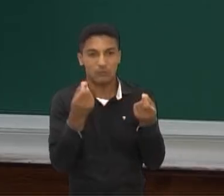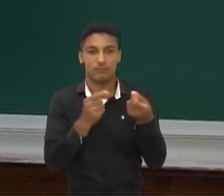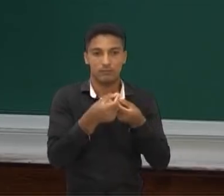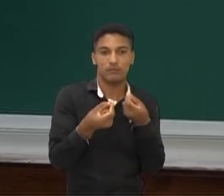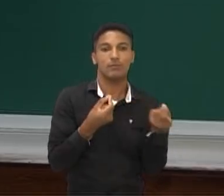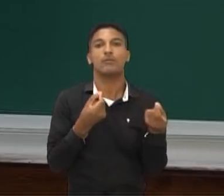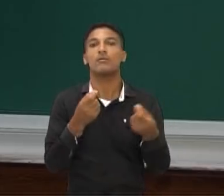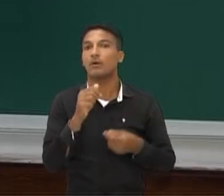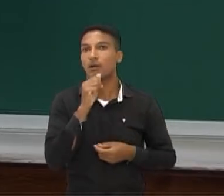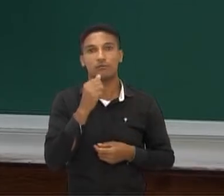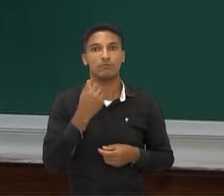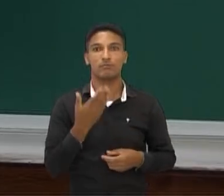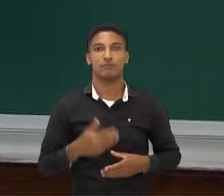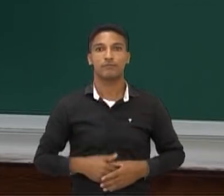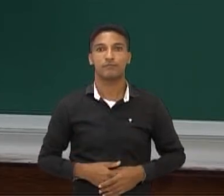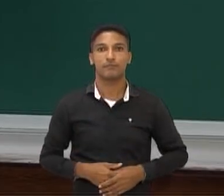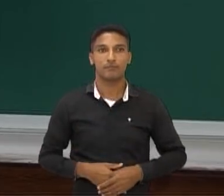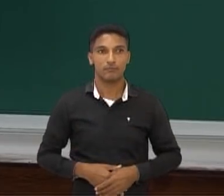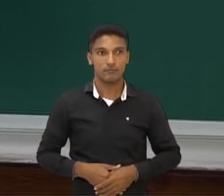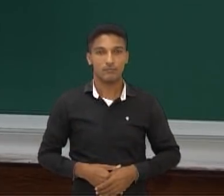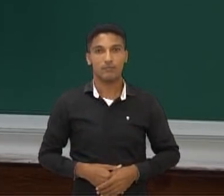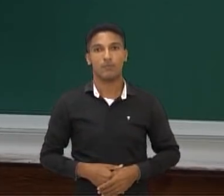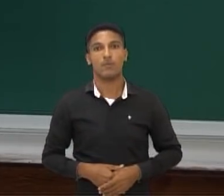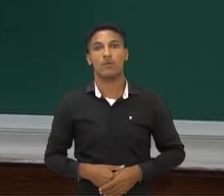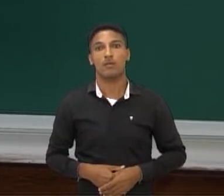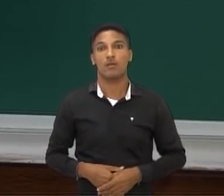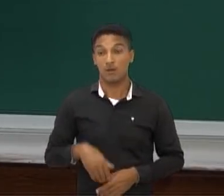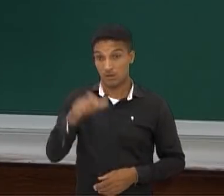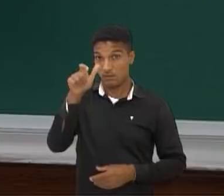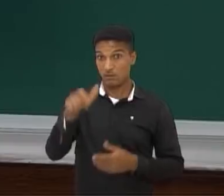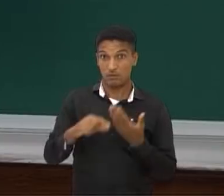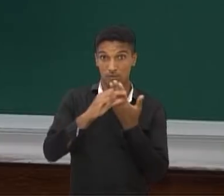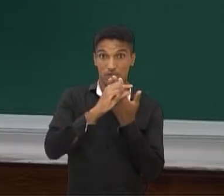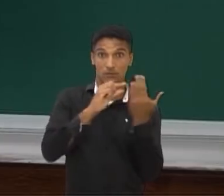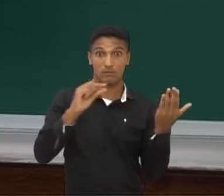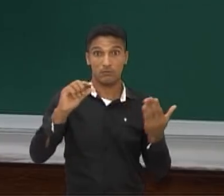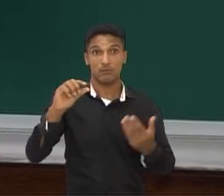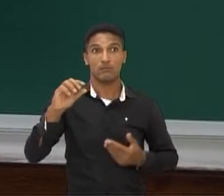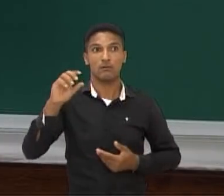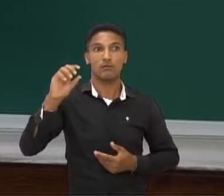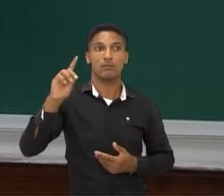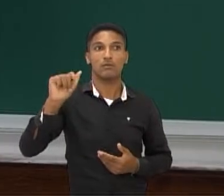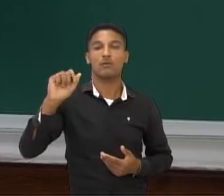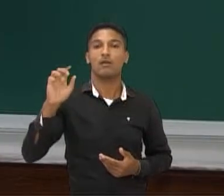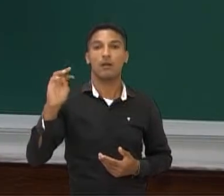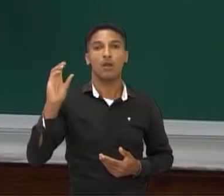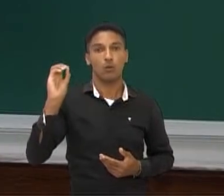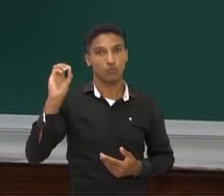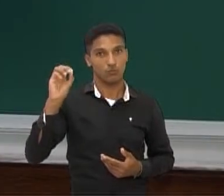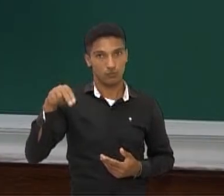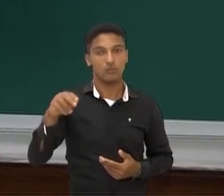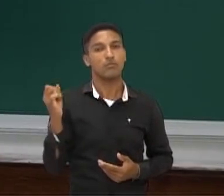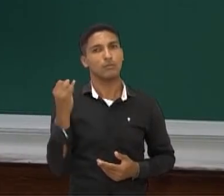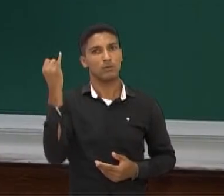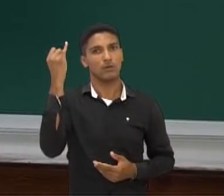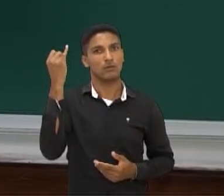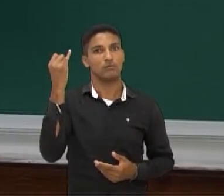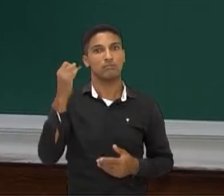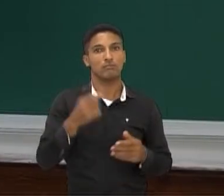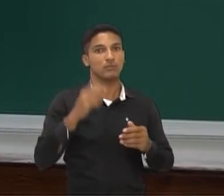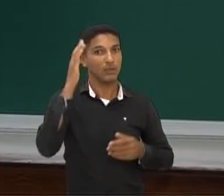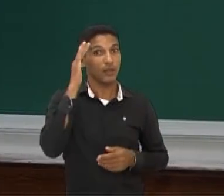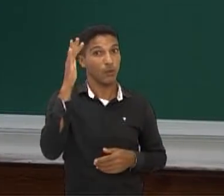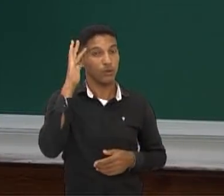filósofos. No entanto, o átomo ele continua sendo uma partícula indivisível, segundo Dalton. Se você pegou